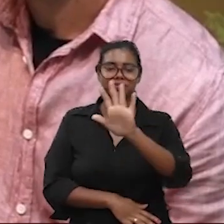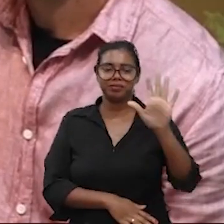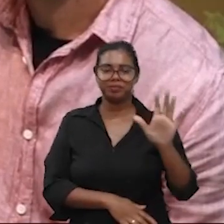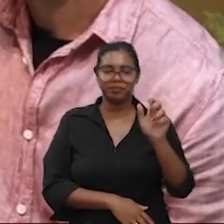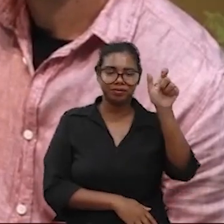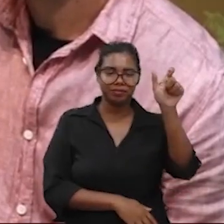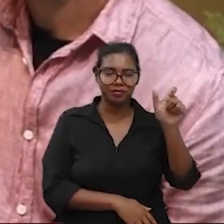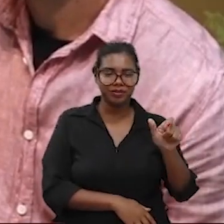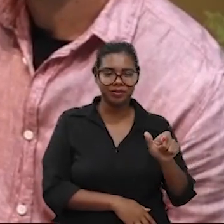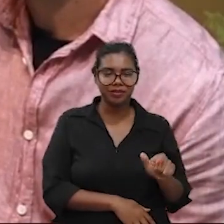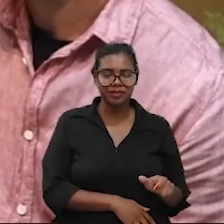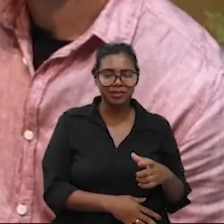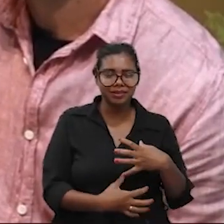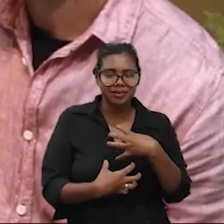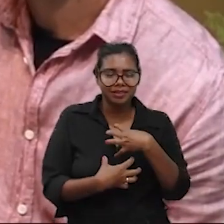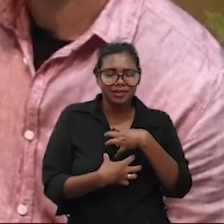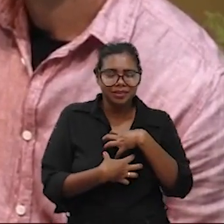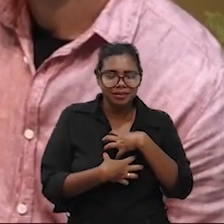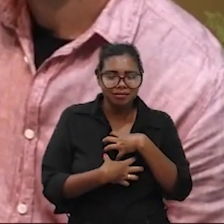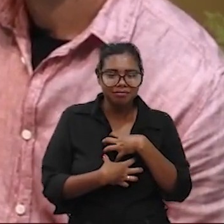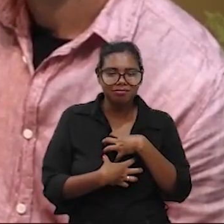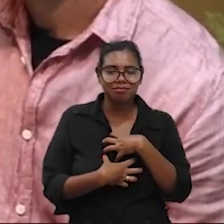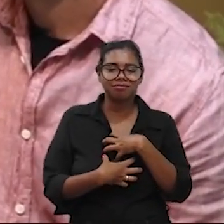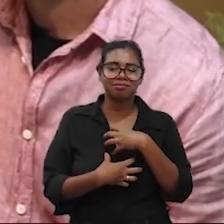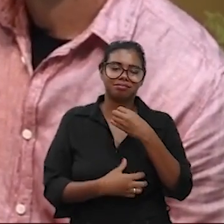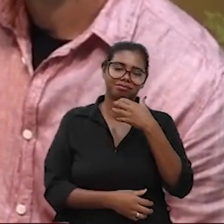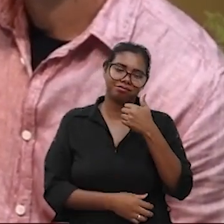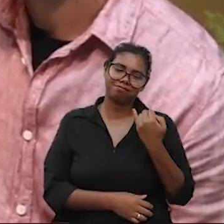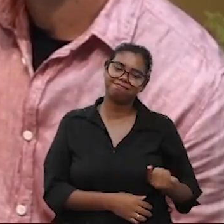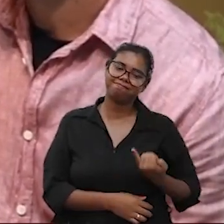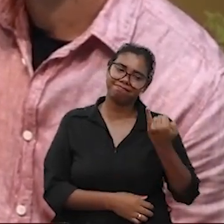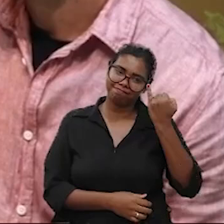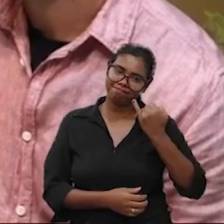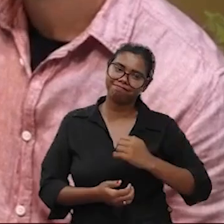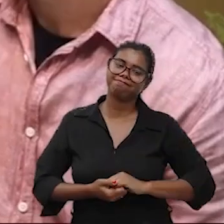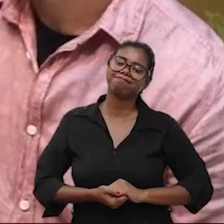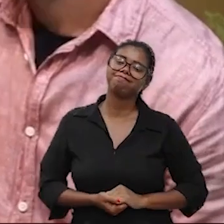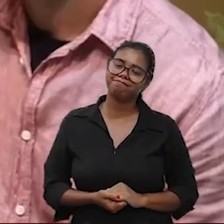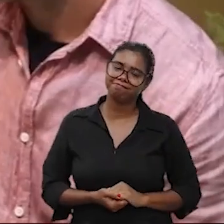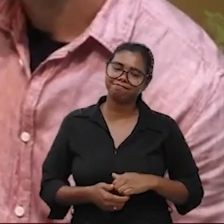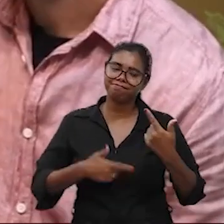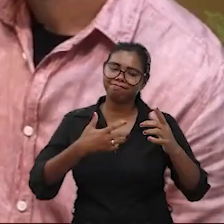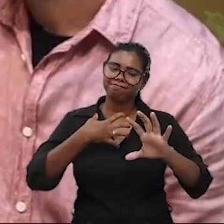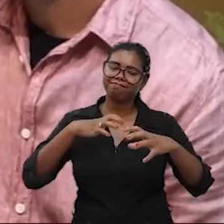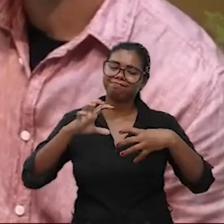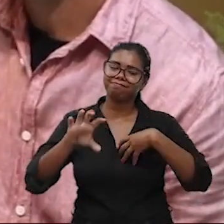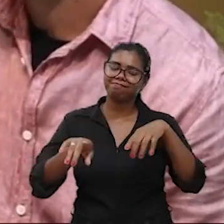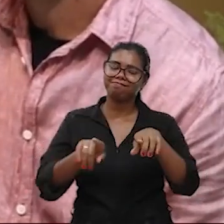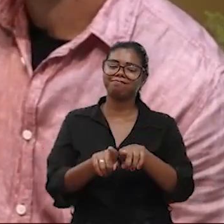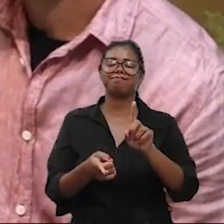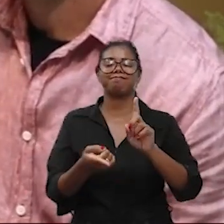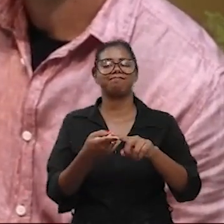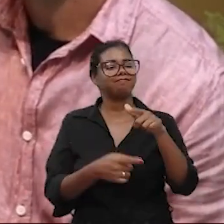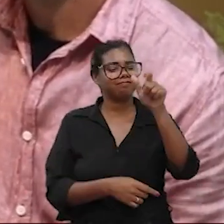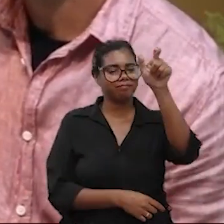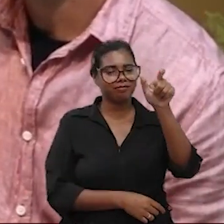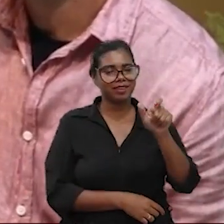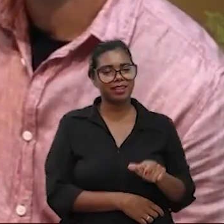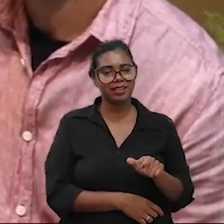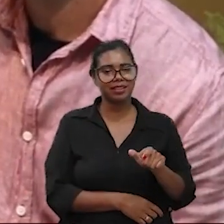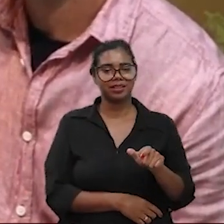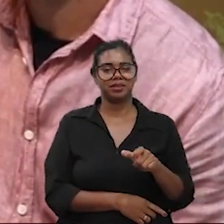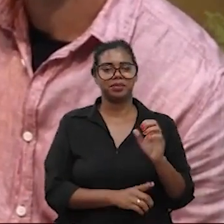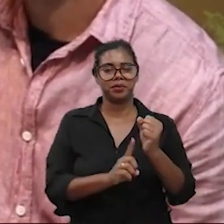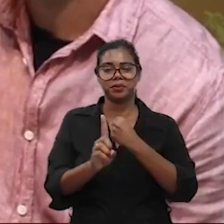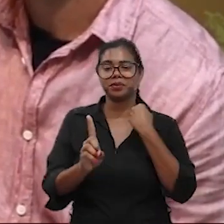artista se sensibilizou. Eu acho que isso é o mais importante, né? Trabalhar empatia também, não só nas pessoas, não só na sociedade, mas